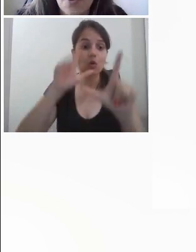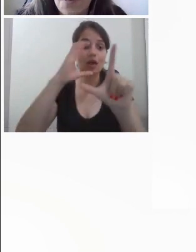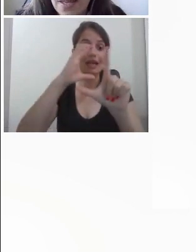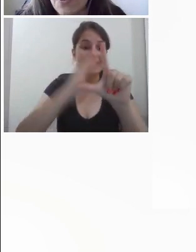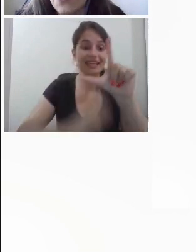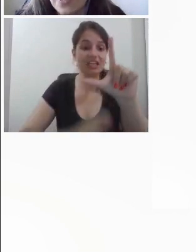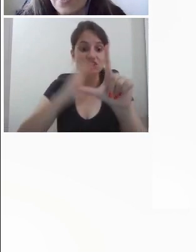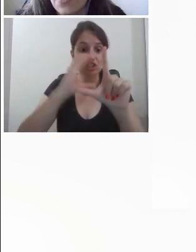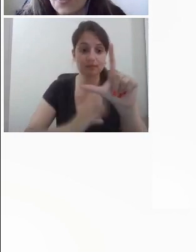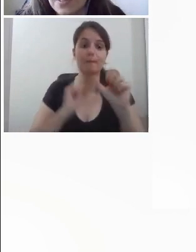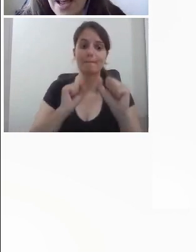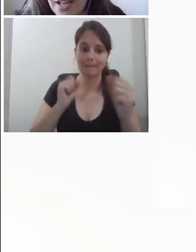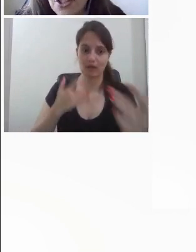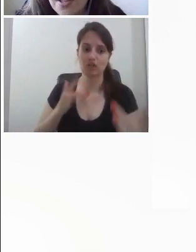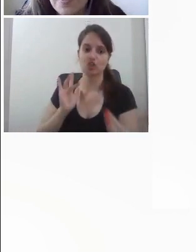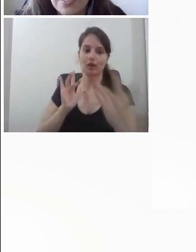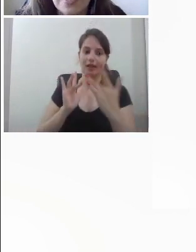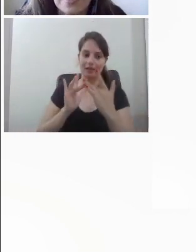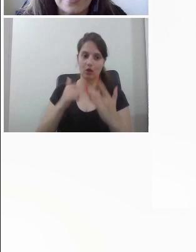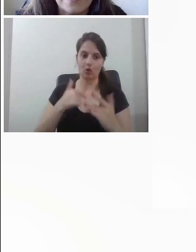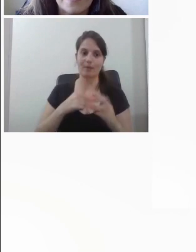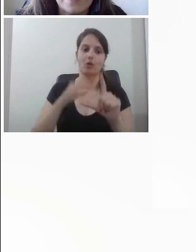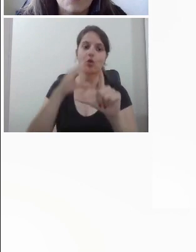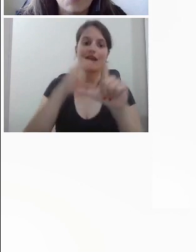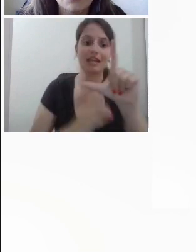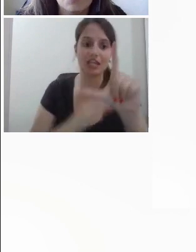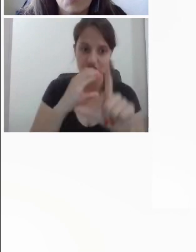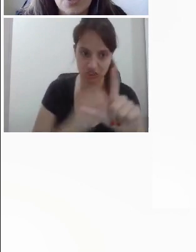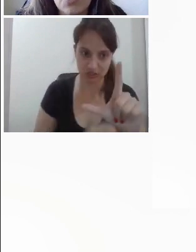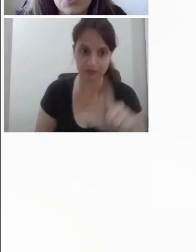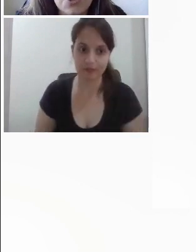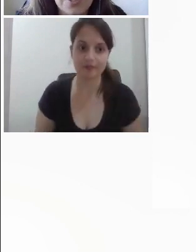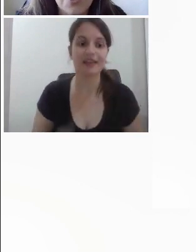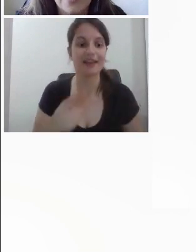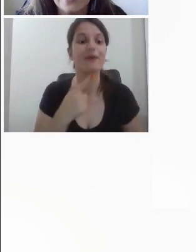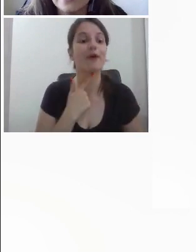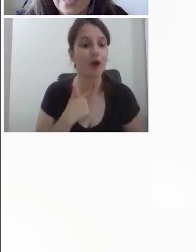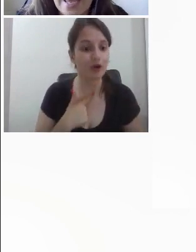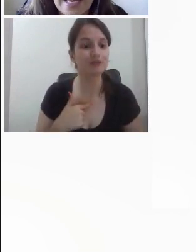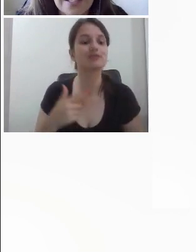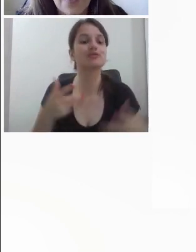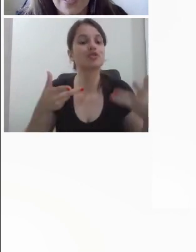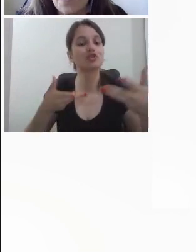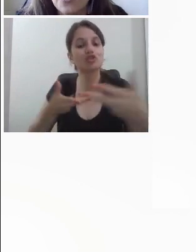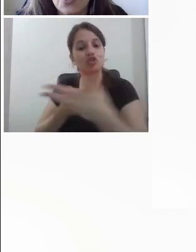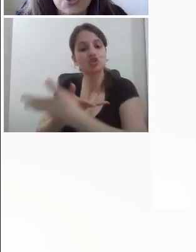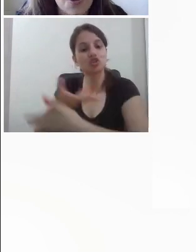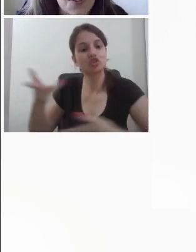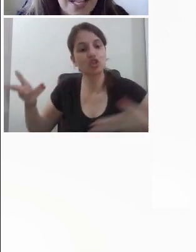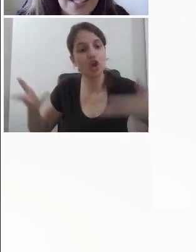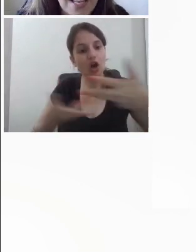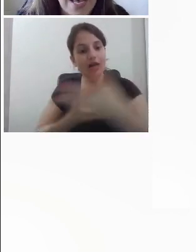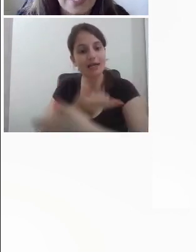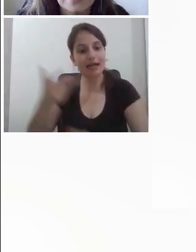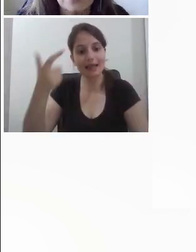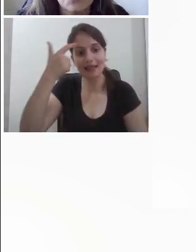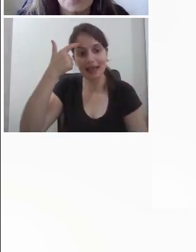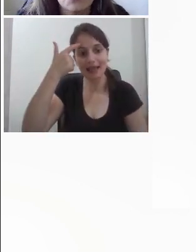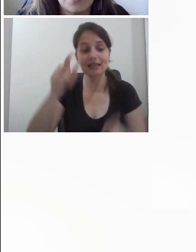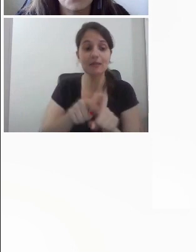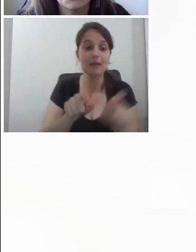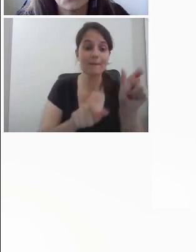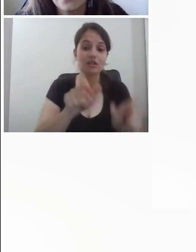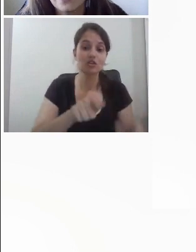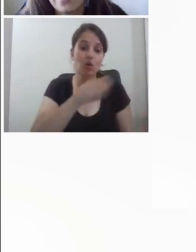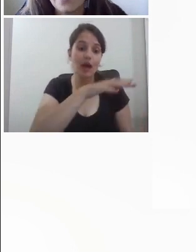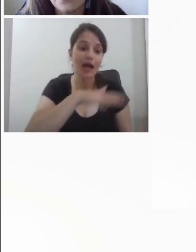conectar comigo fique à vontade eh eu gosto muito de trocar ideias falar com pessoas de diferentes áreas isso me